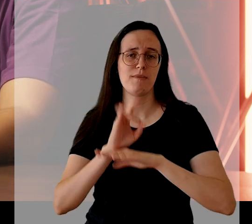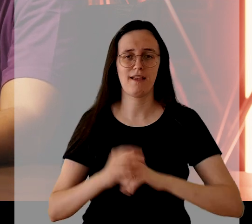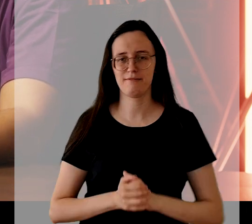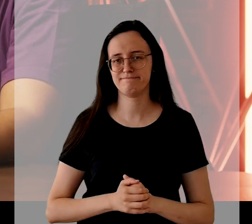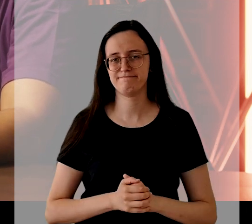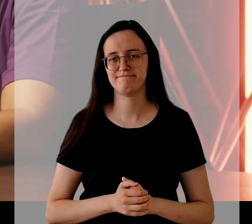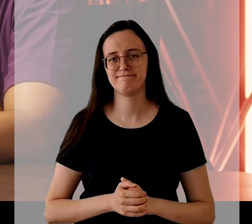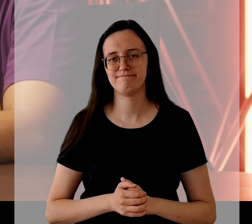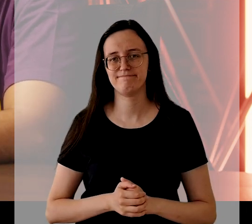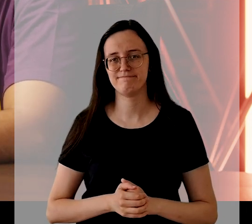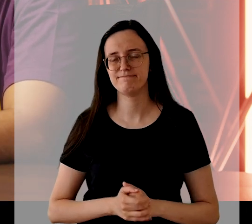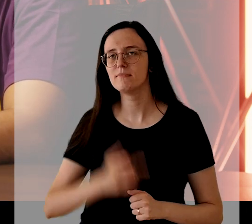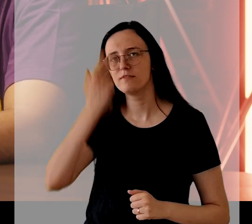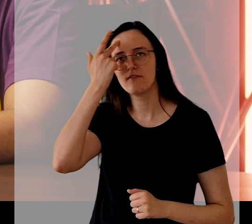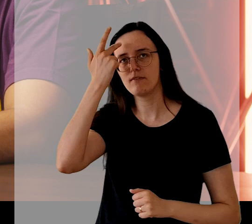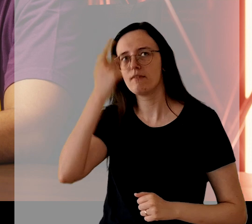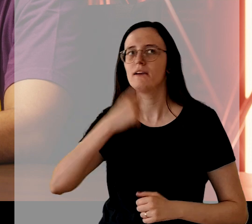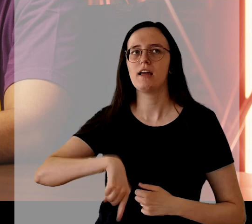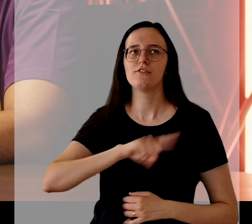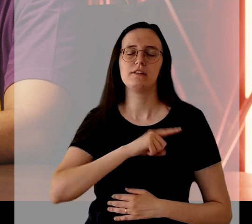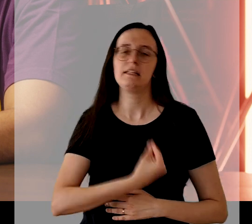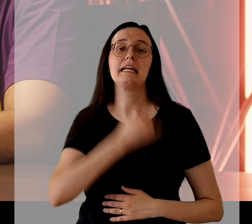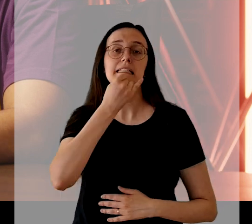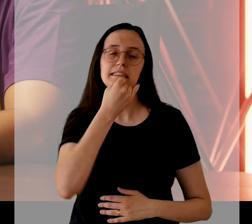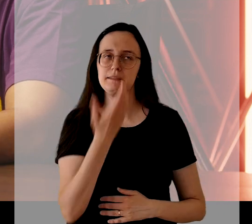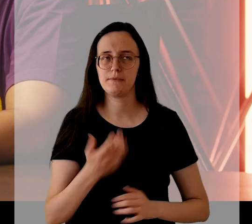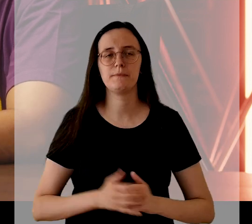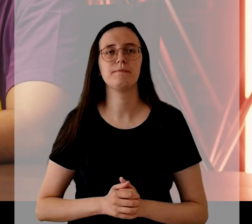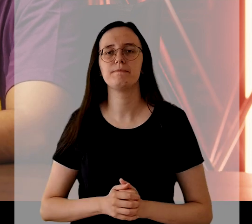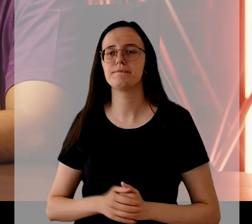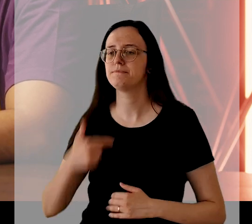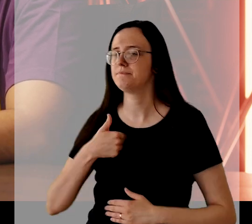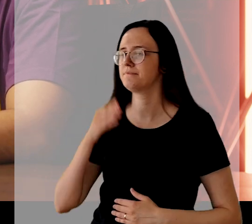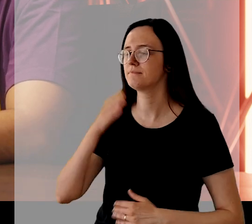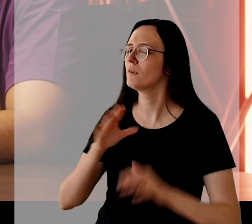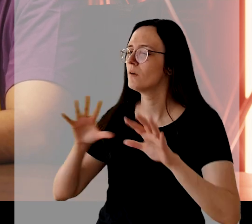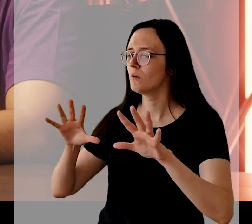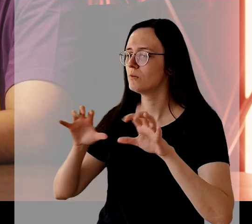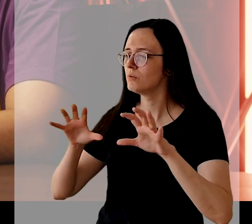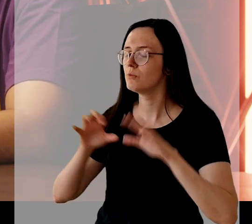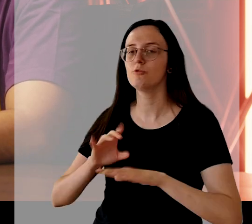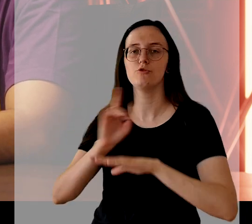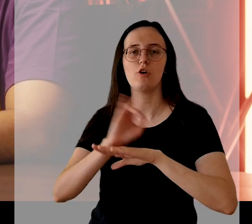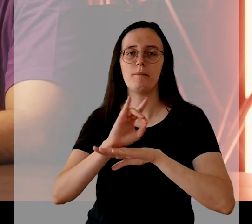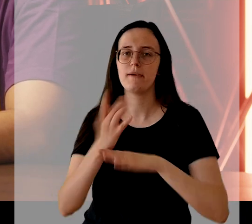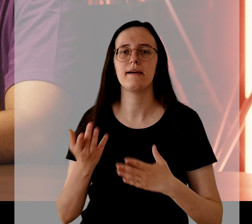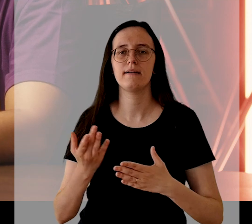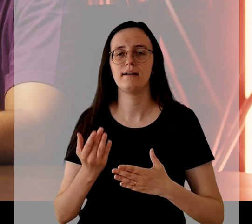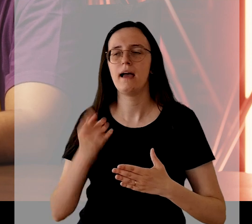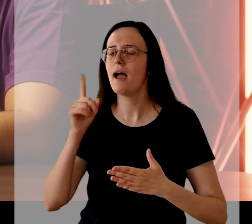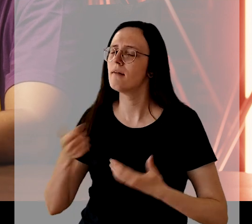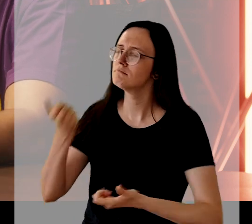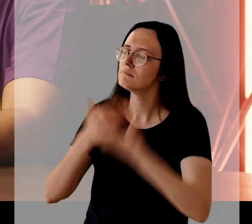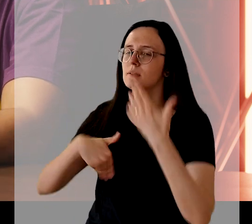de um documentário. Geralmente, a gente está... Por exemplo, você vai fazer uma captação documentário